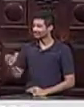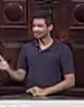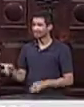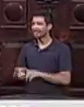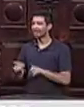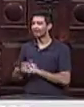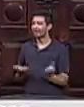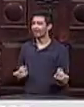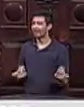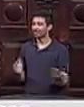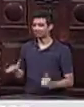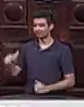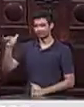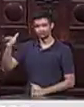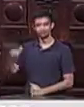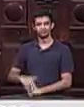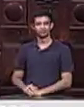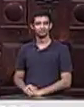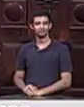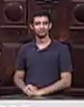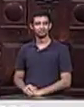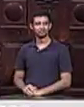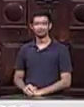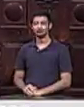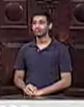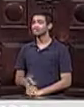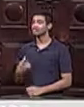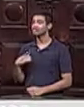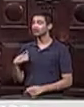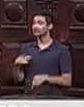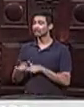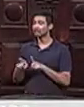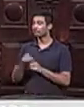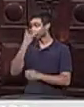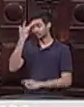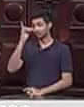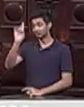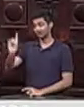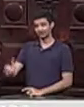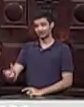adolescentes, a rede de atendimento às pessoas com deficiência, aos idosos.